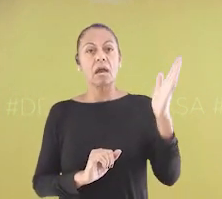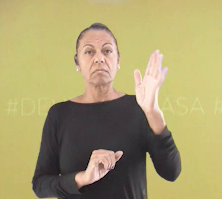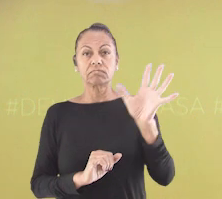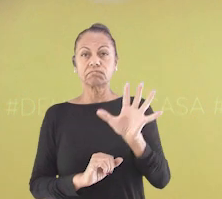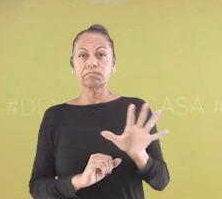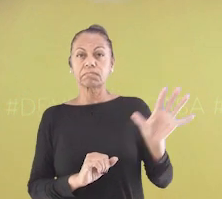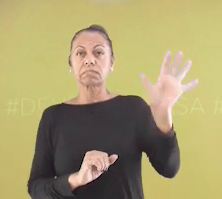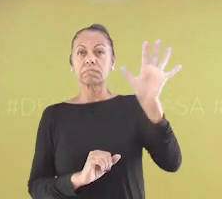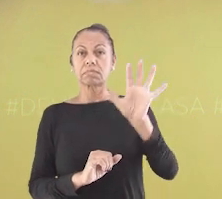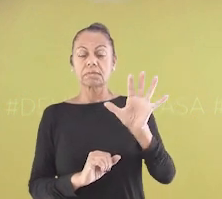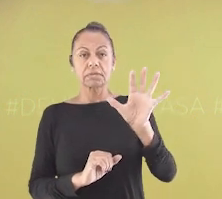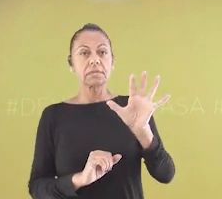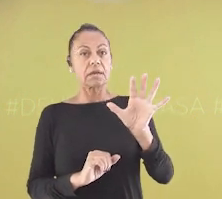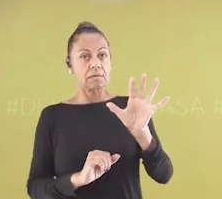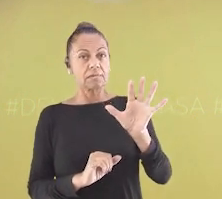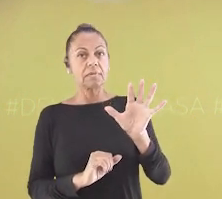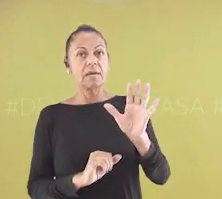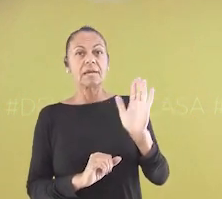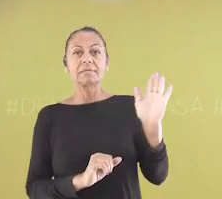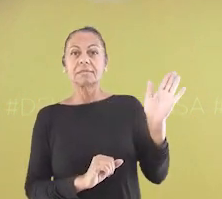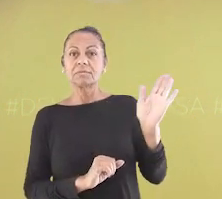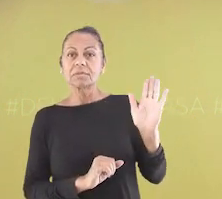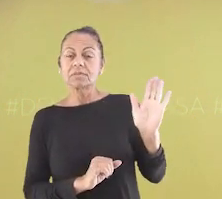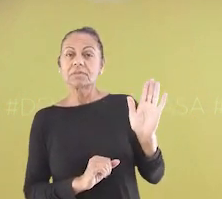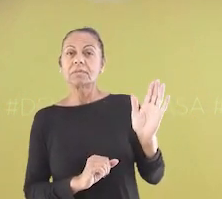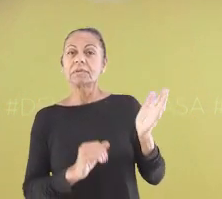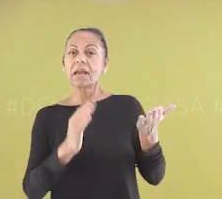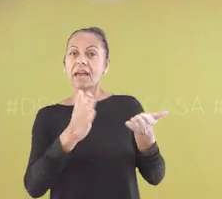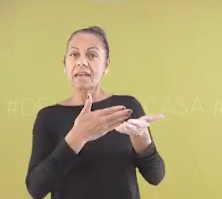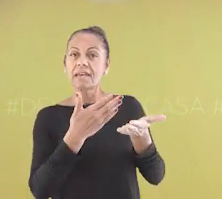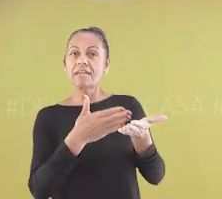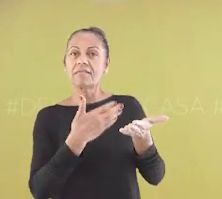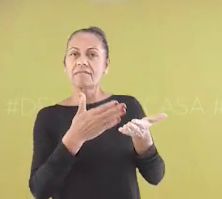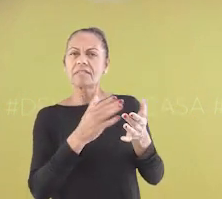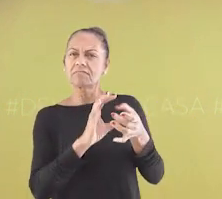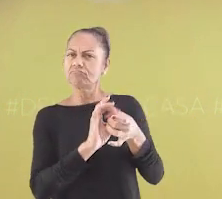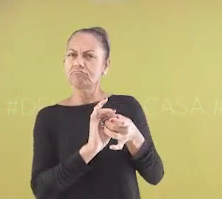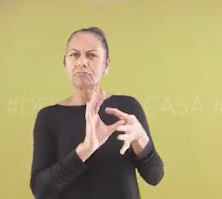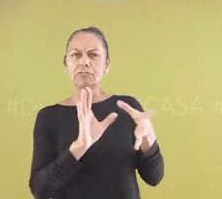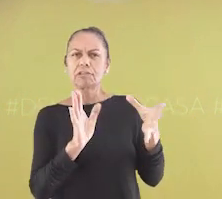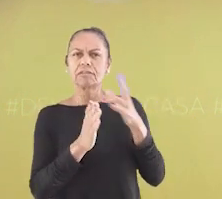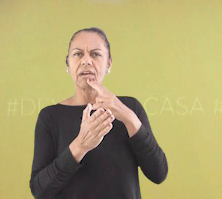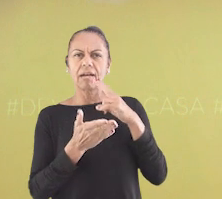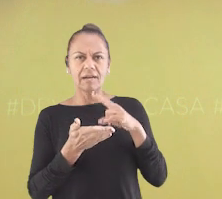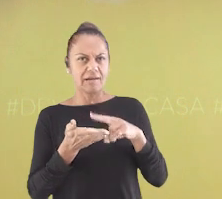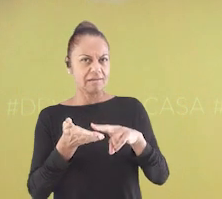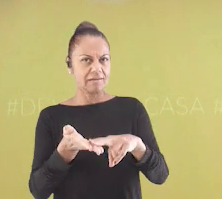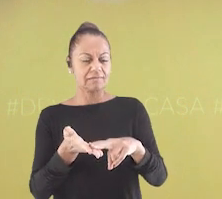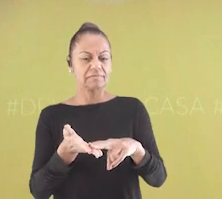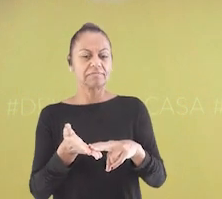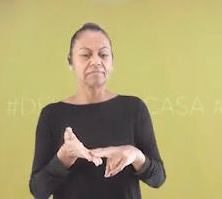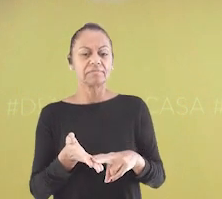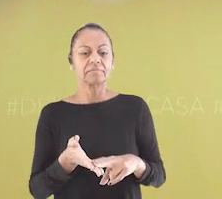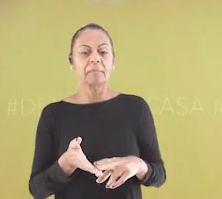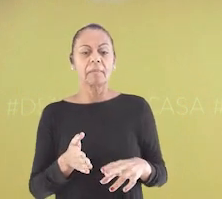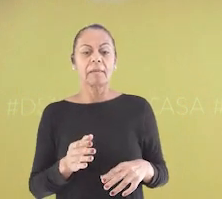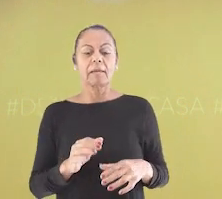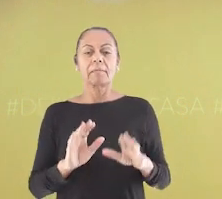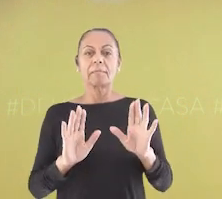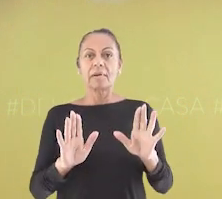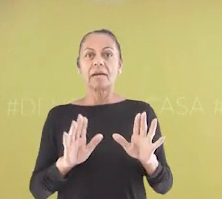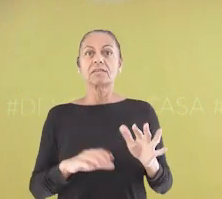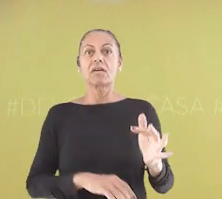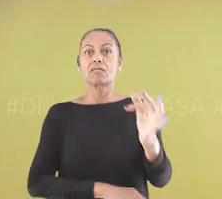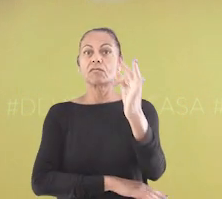para o editor-chefe de uma revista de alcance nacional, essa despedida ainda é válida, uma vez que a revista permitiu a publicação da